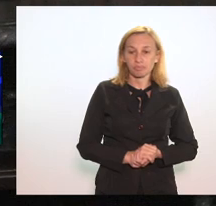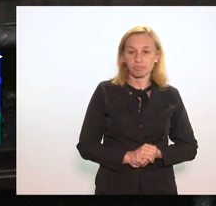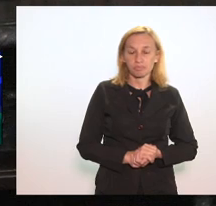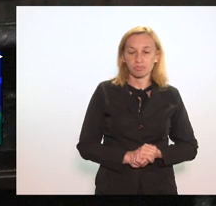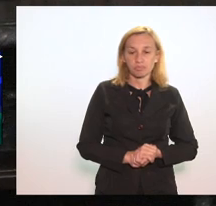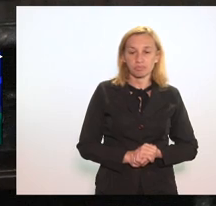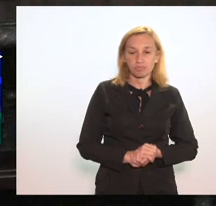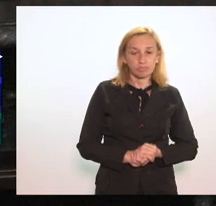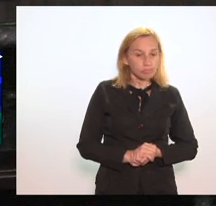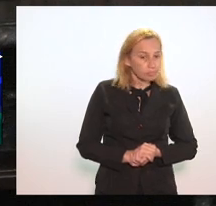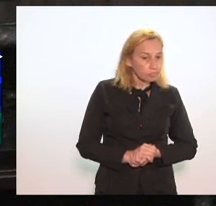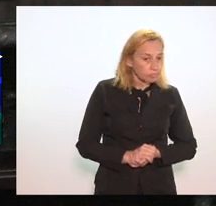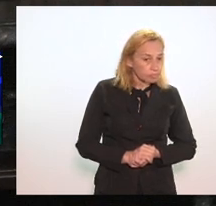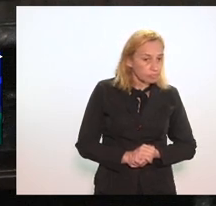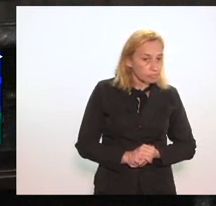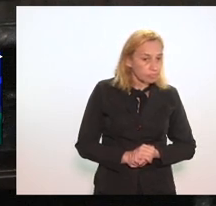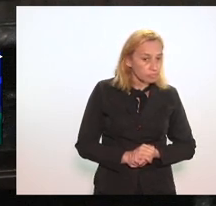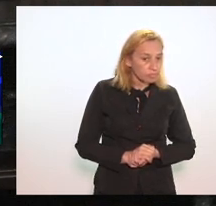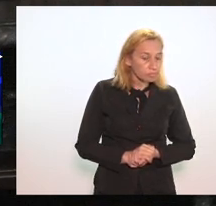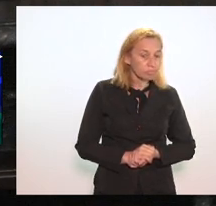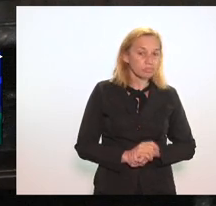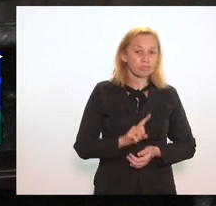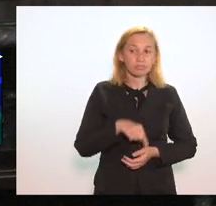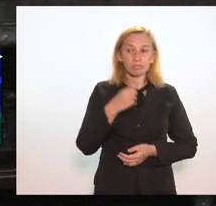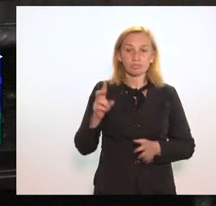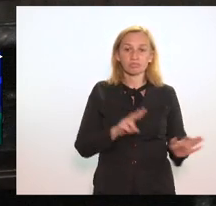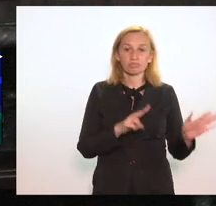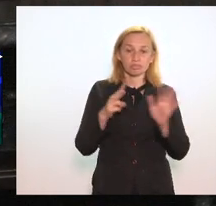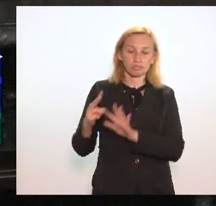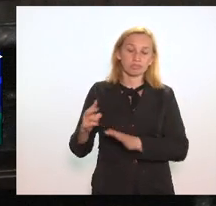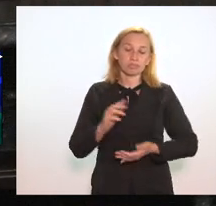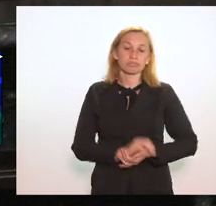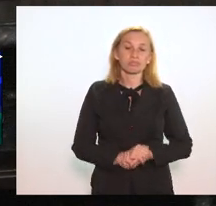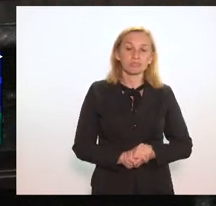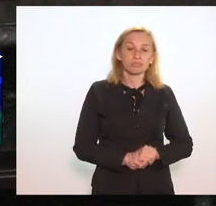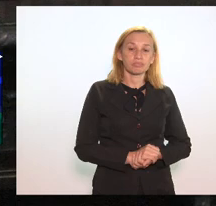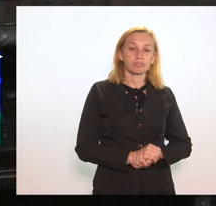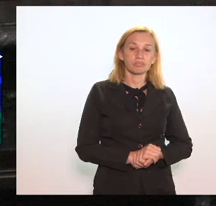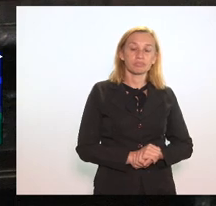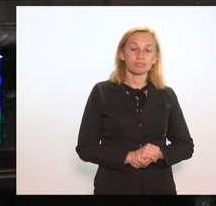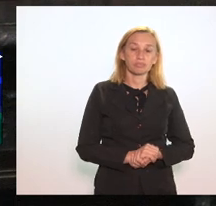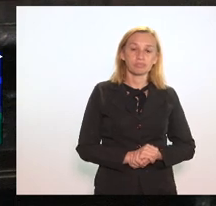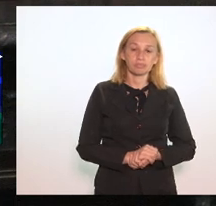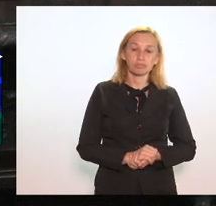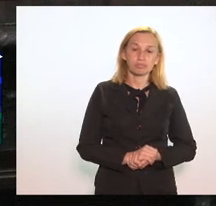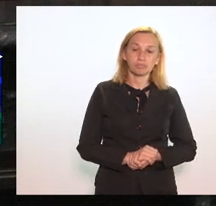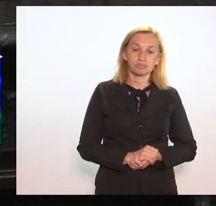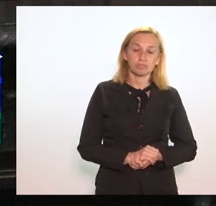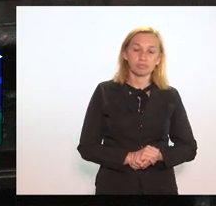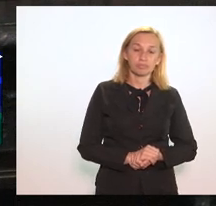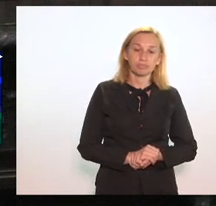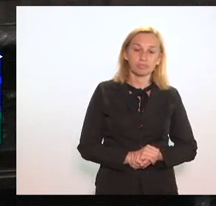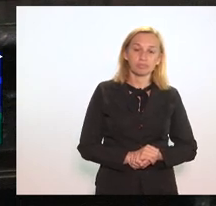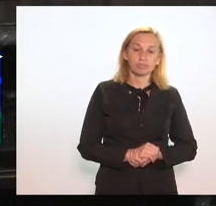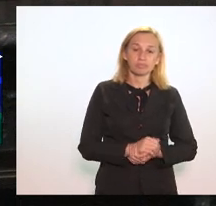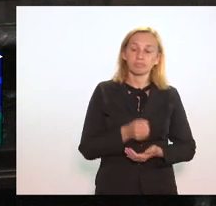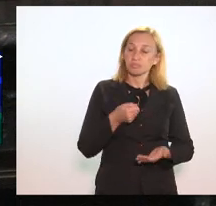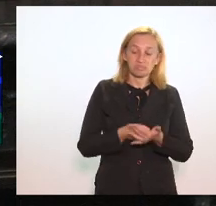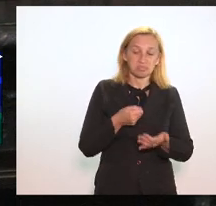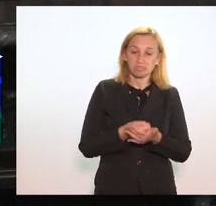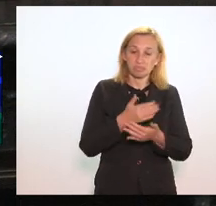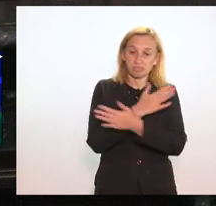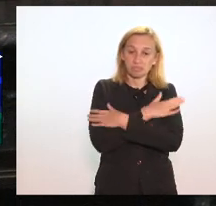e traz para próxima terça e quarta-feira da semana que vem bom e até que tá do ponto facultativo na próxima sexta